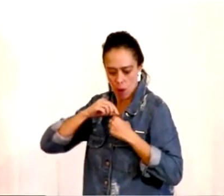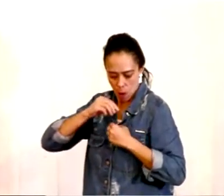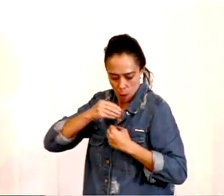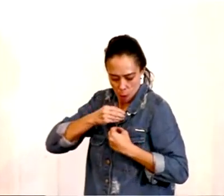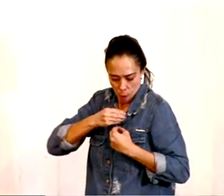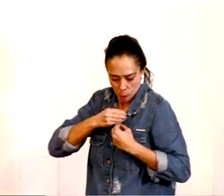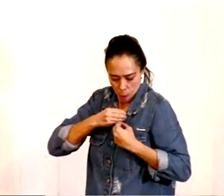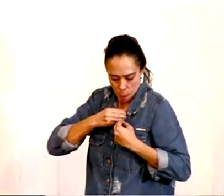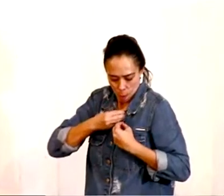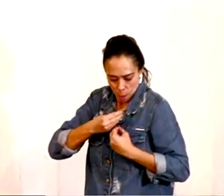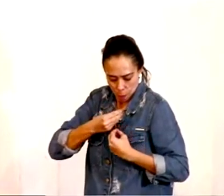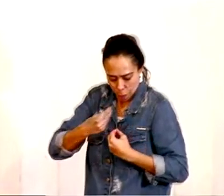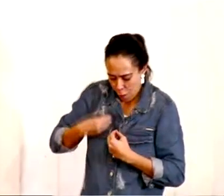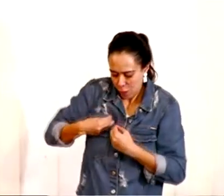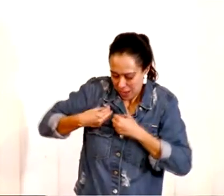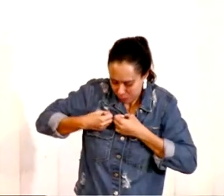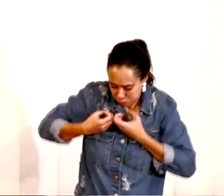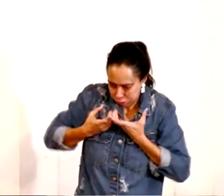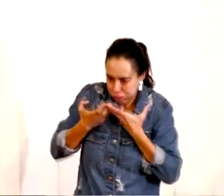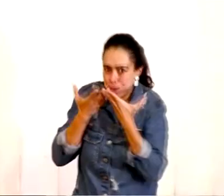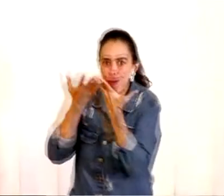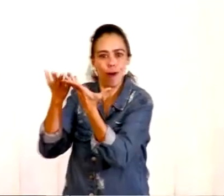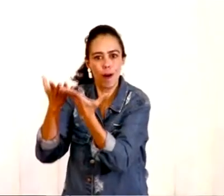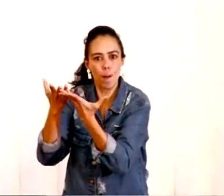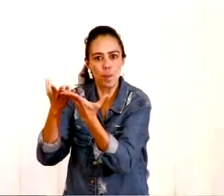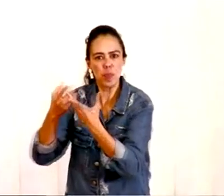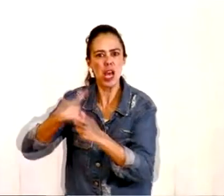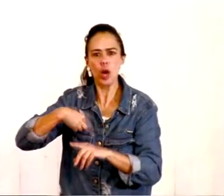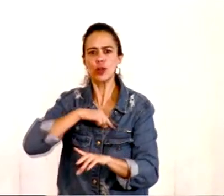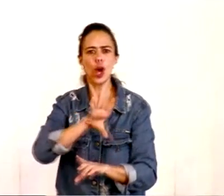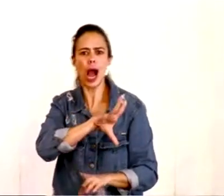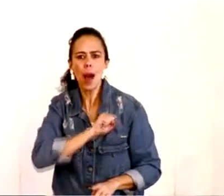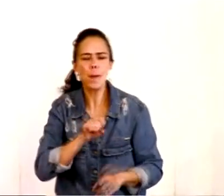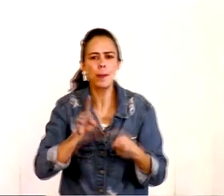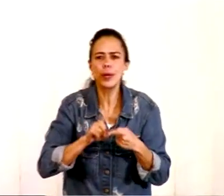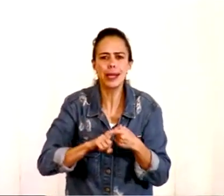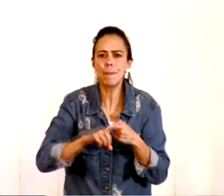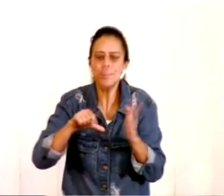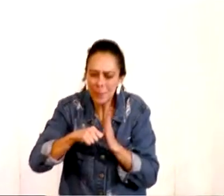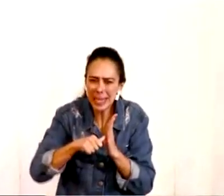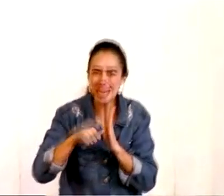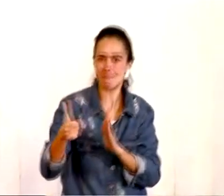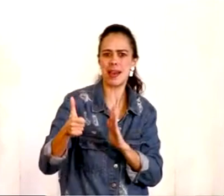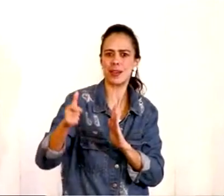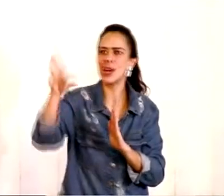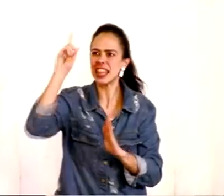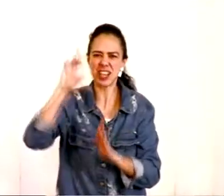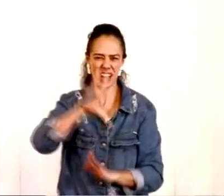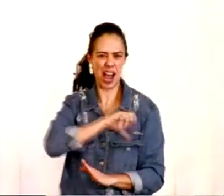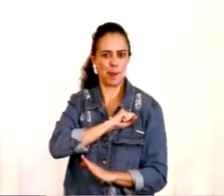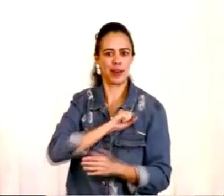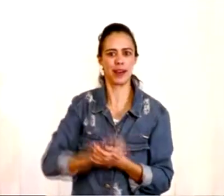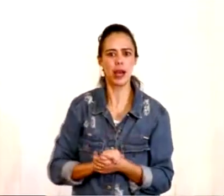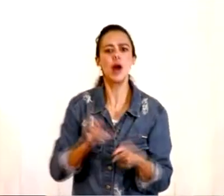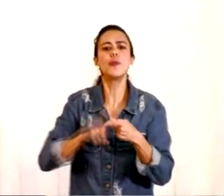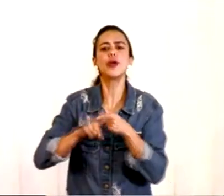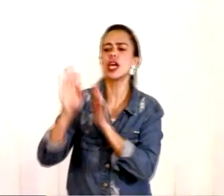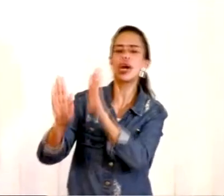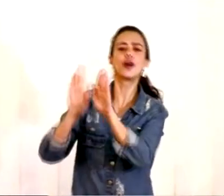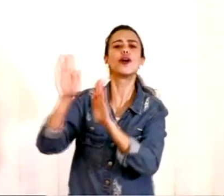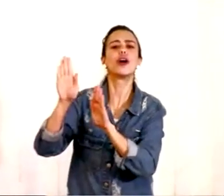Nós amamos porque Deus nos amou primeiro. Nós podemos adorar porque antes